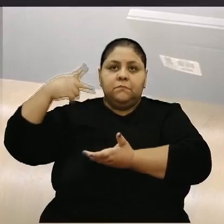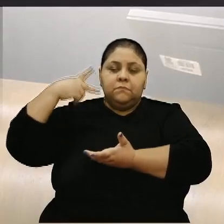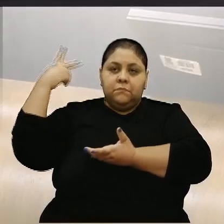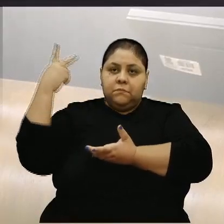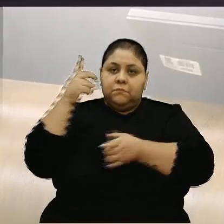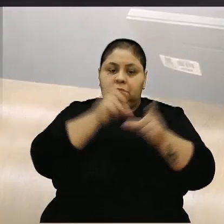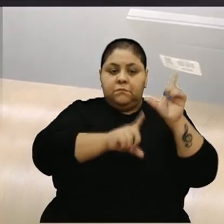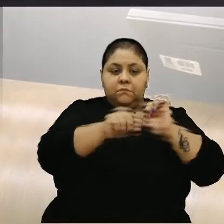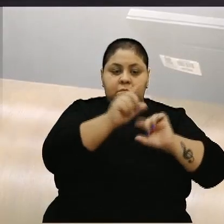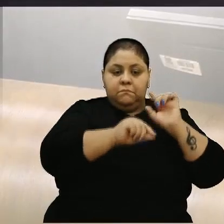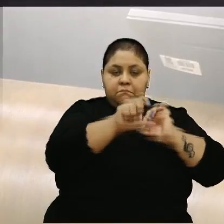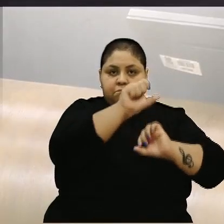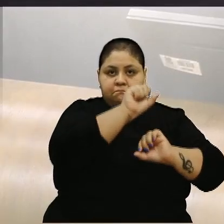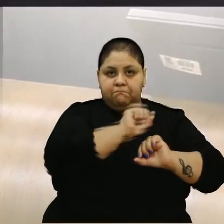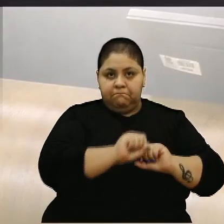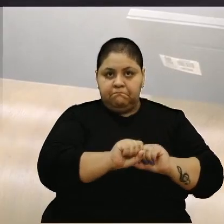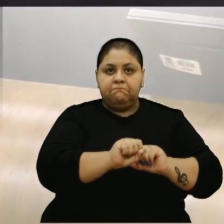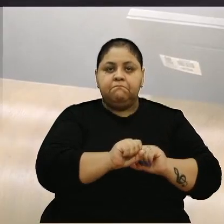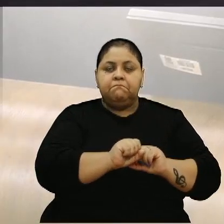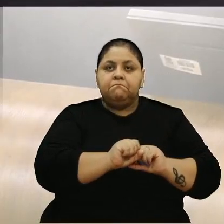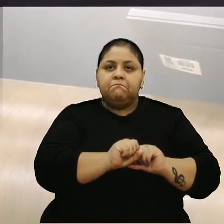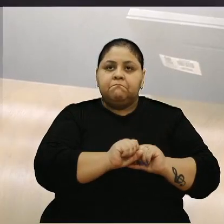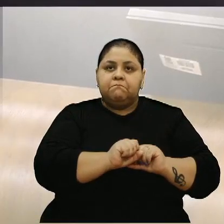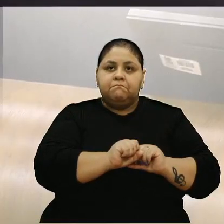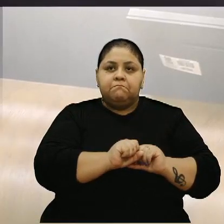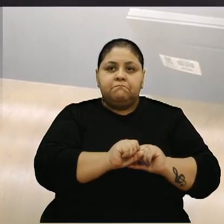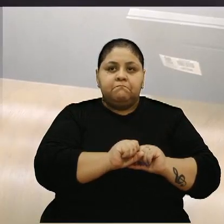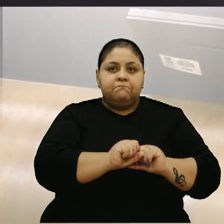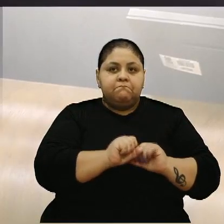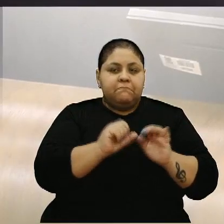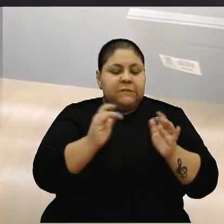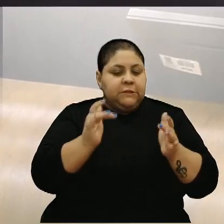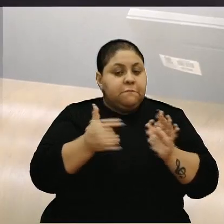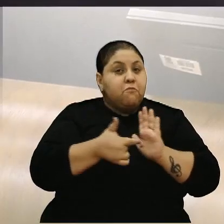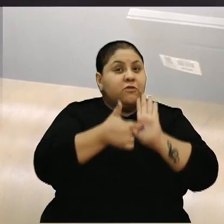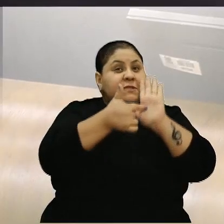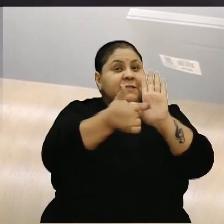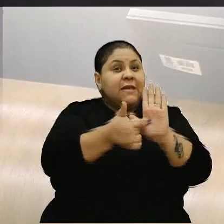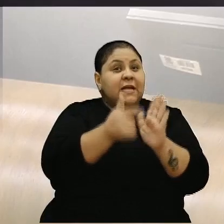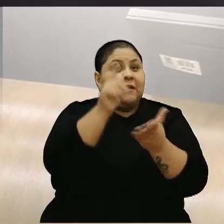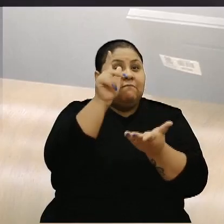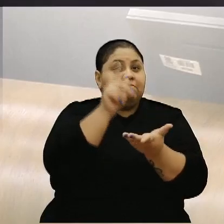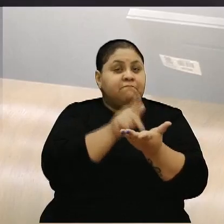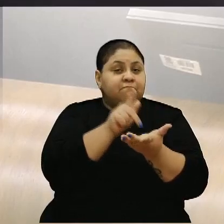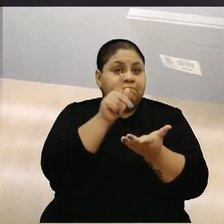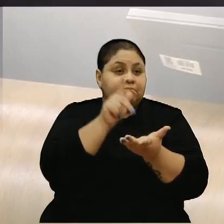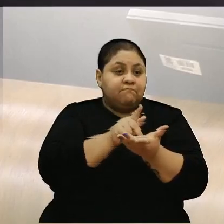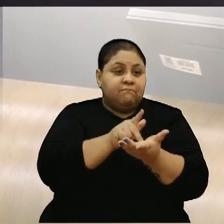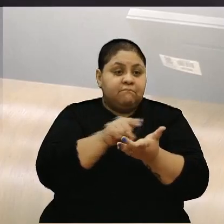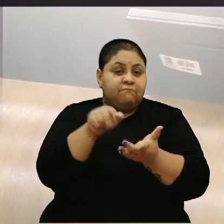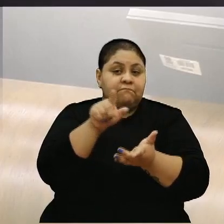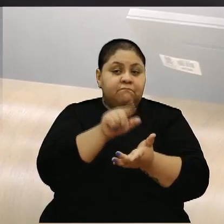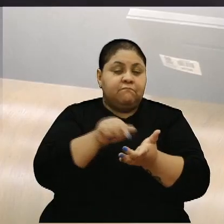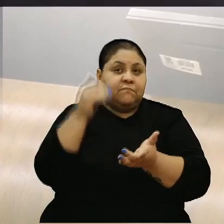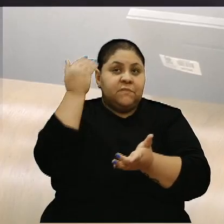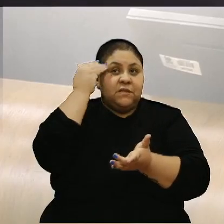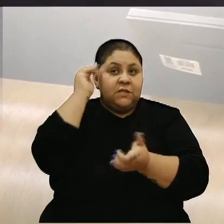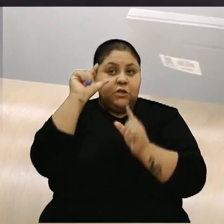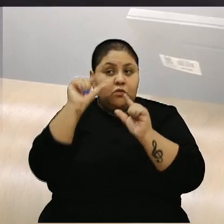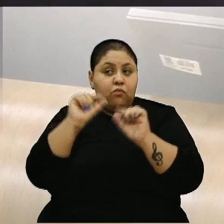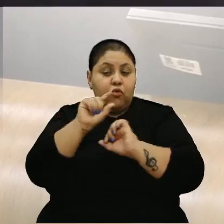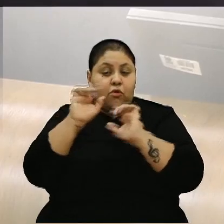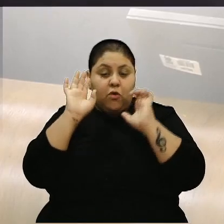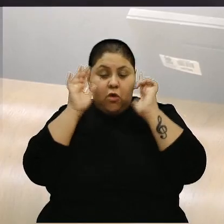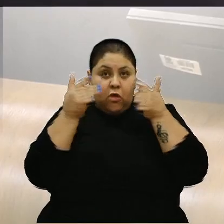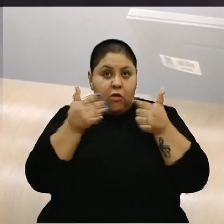Marne, que deram um choque de realidade aqui hoje, né? E pra gente entender um pouco daquilo que está acontecendo em Cruzeiro do Sul